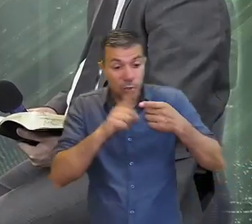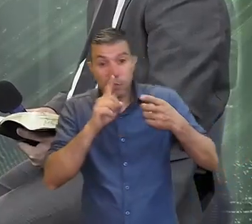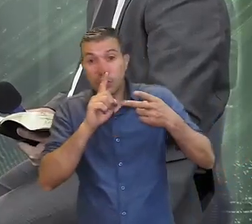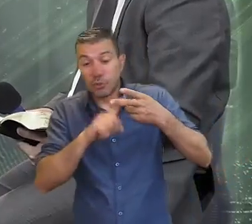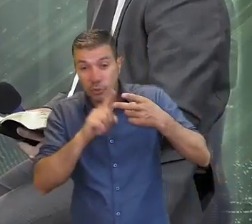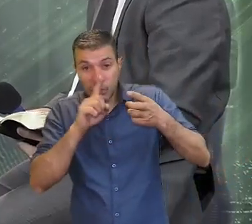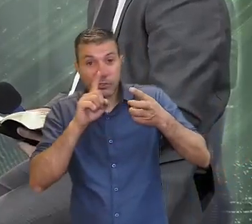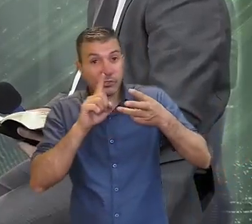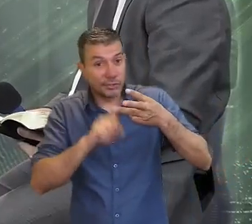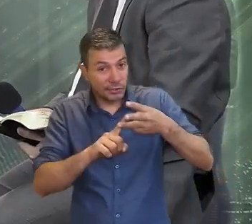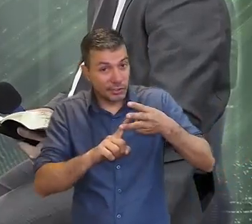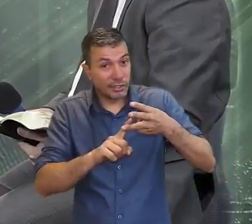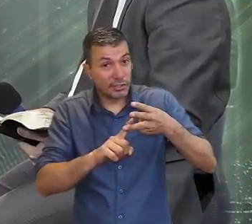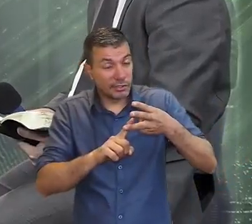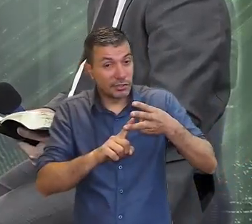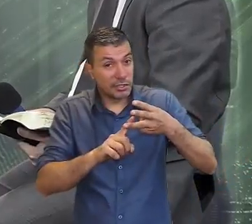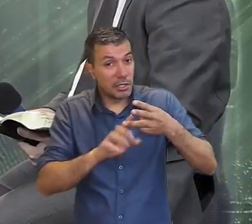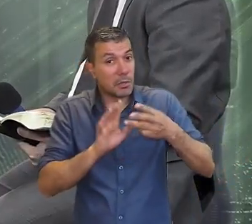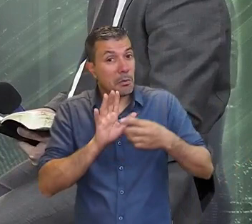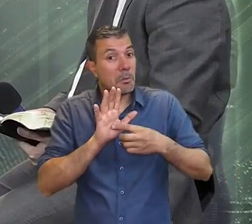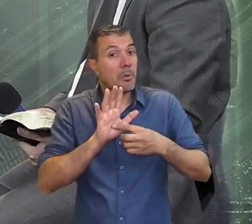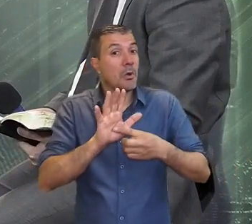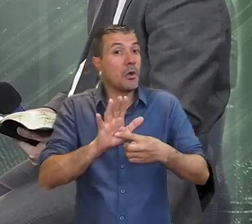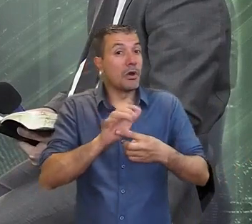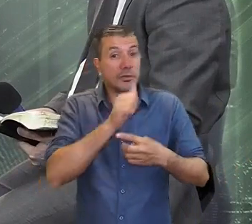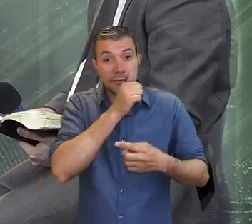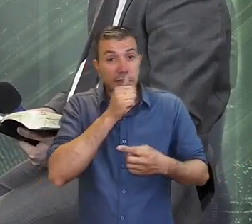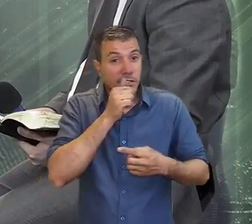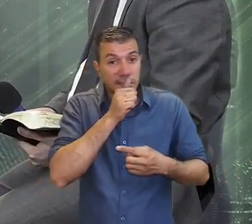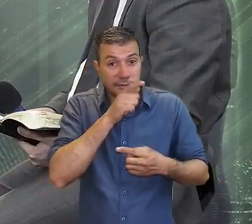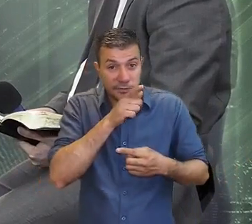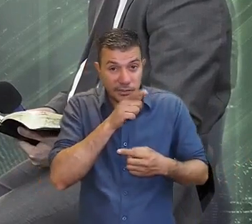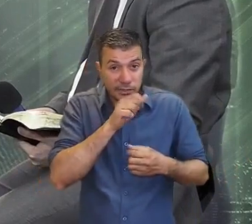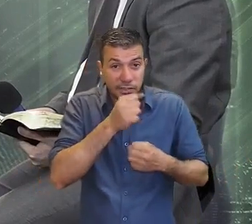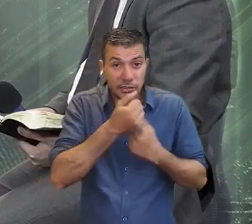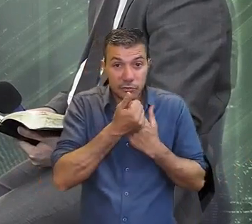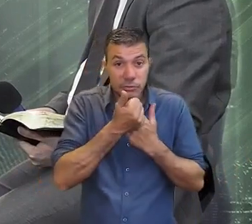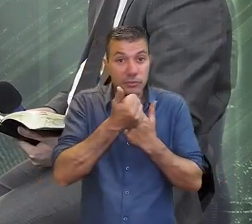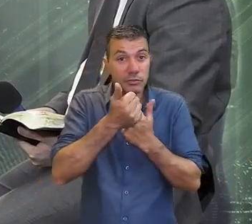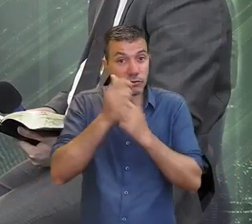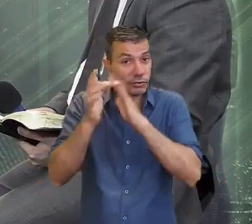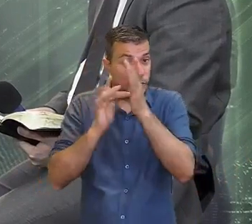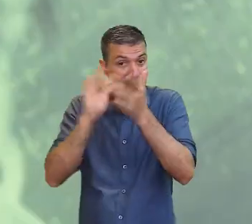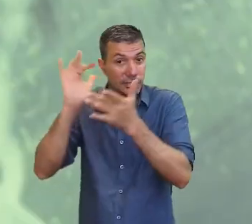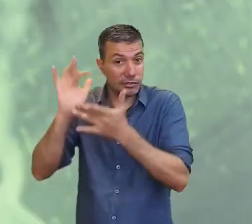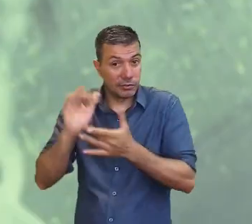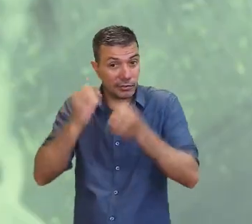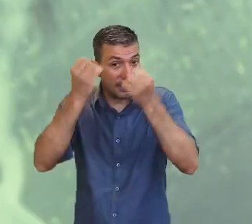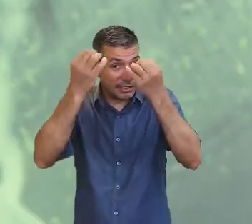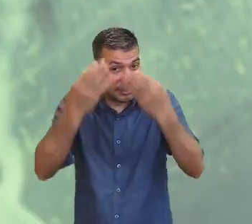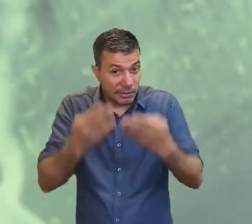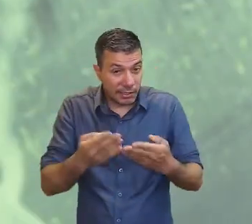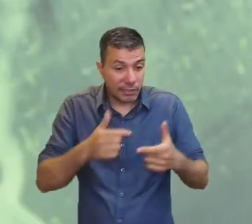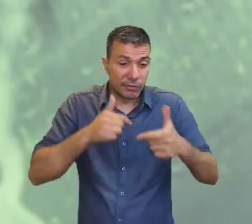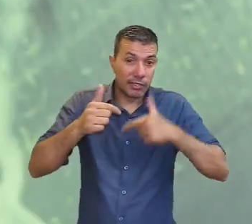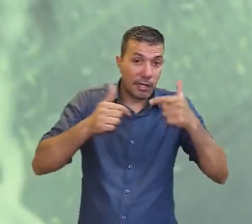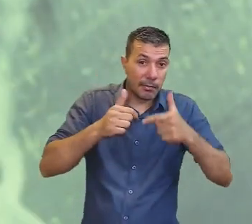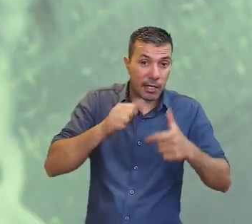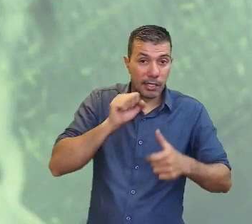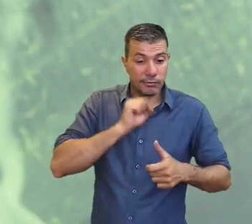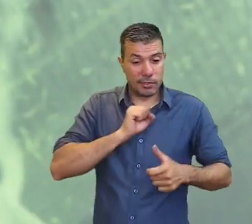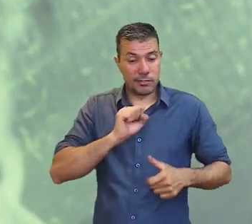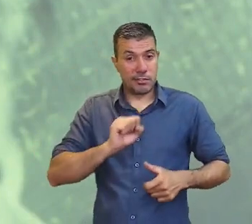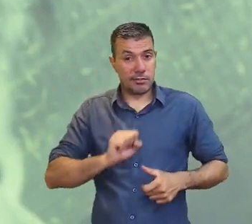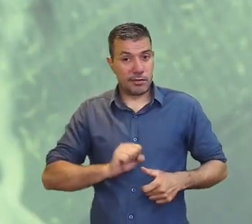o primeiro texto, na realidade, ele fala do sacrifício substituto de Cristo. Amém. Depois vai falar do seu trabalho